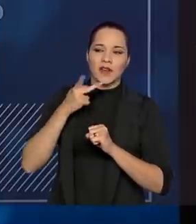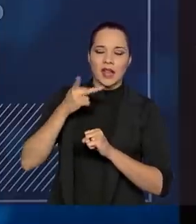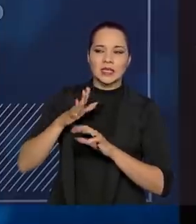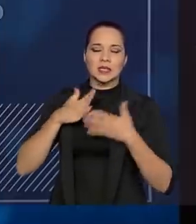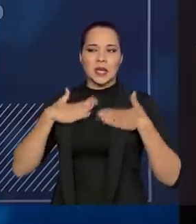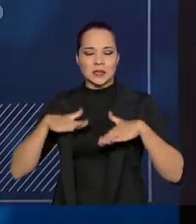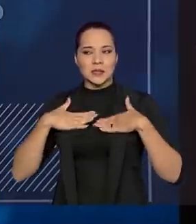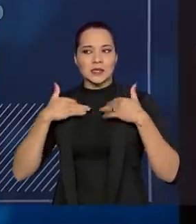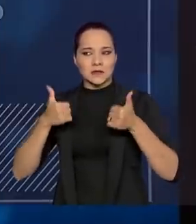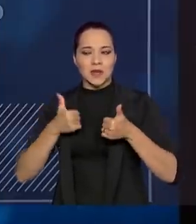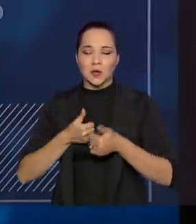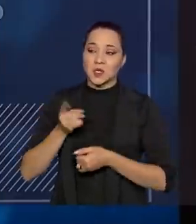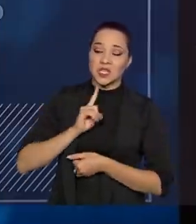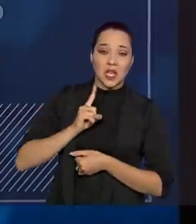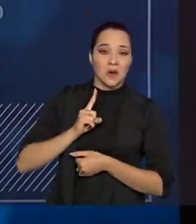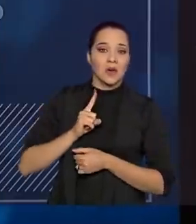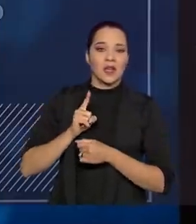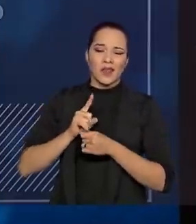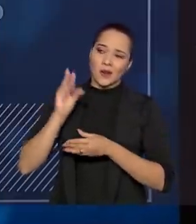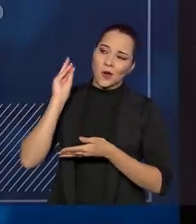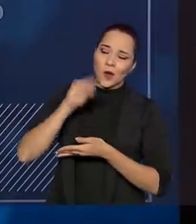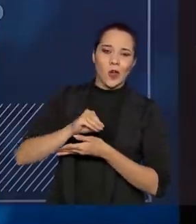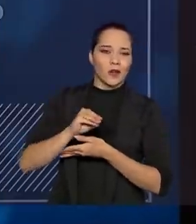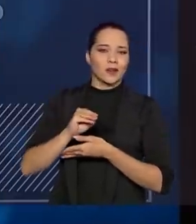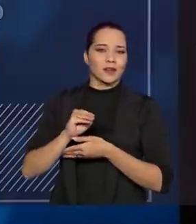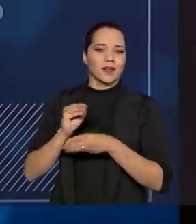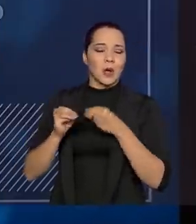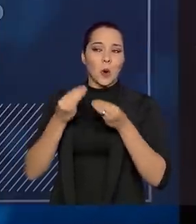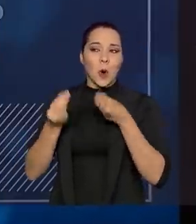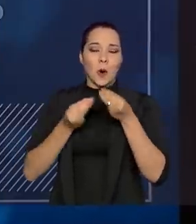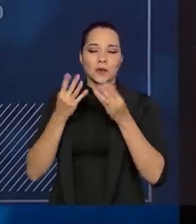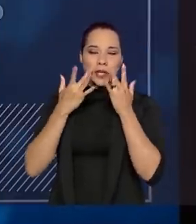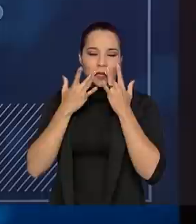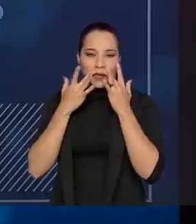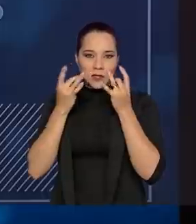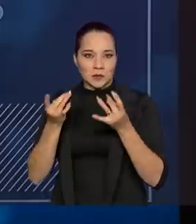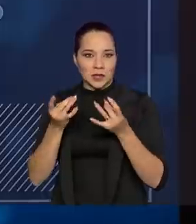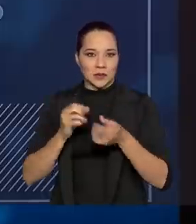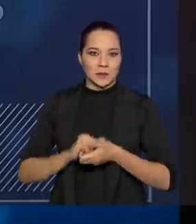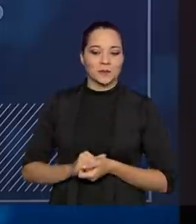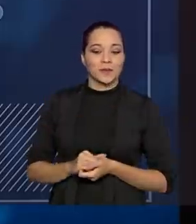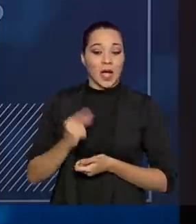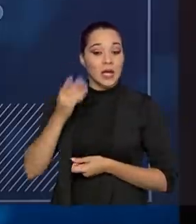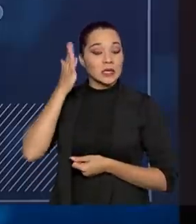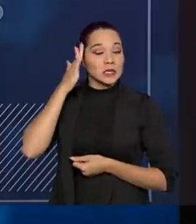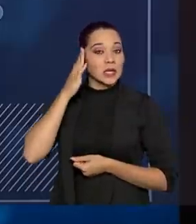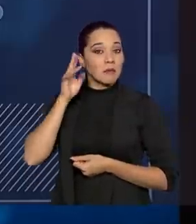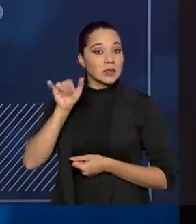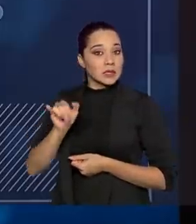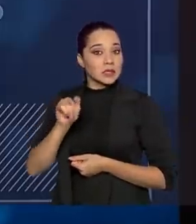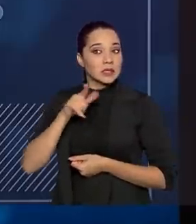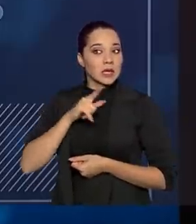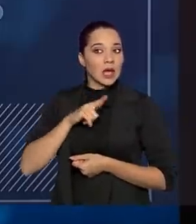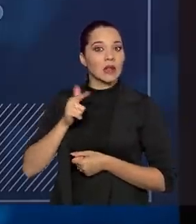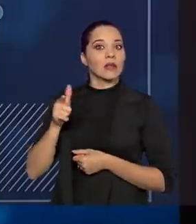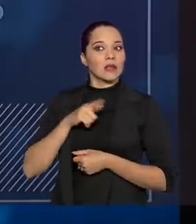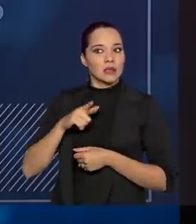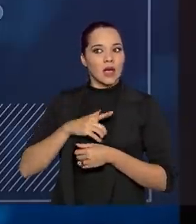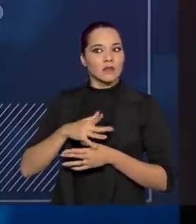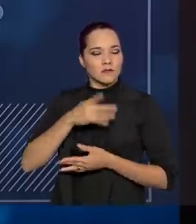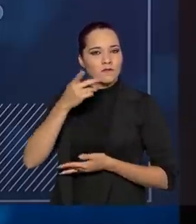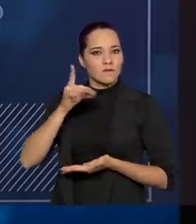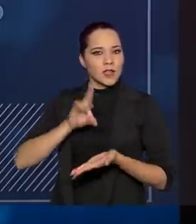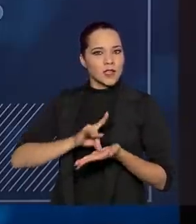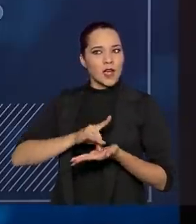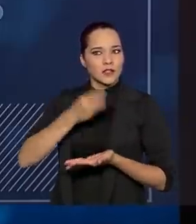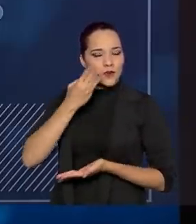satisfeito, se está insatisfeito, ou seja, ele deixa registrado como foi esse atendimento. Né? E aí nós sabemos se aquele fornecedor está engajado